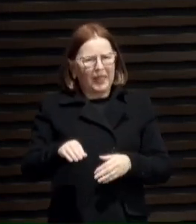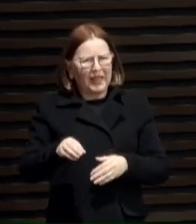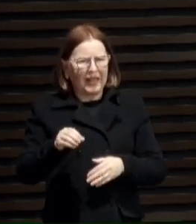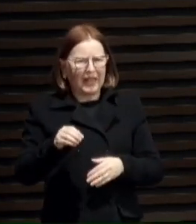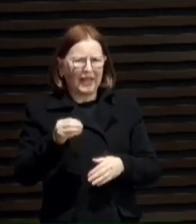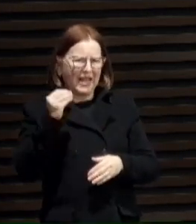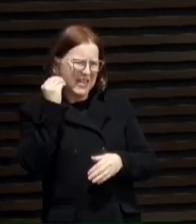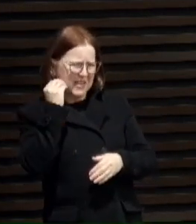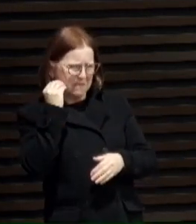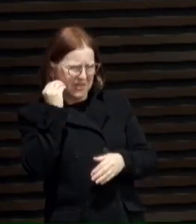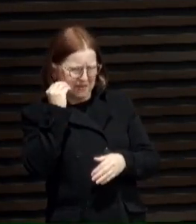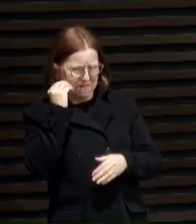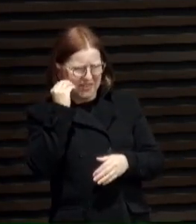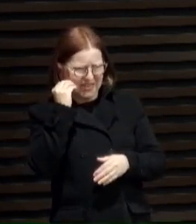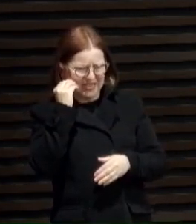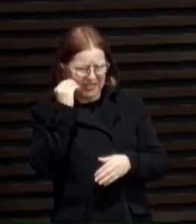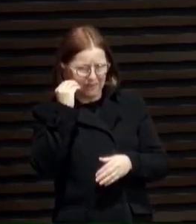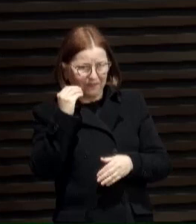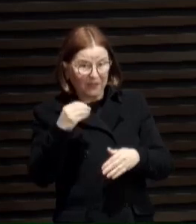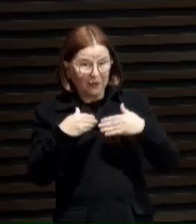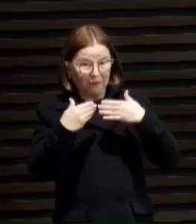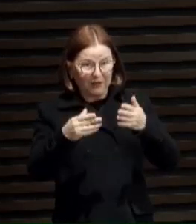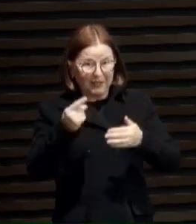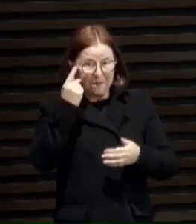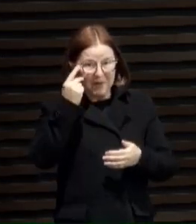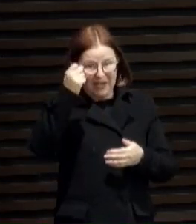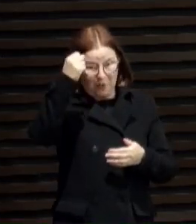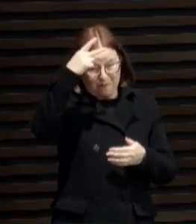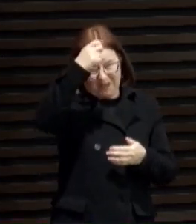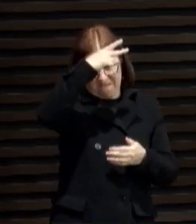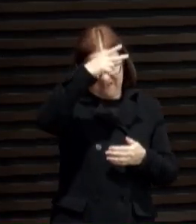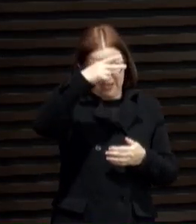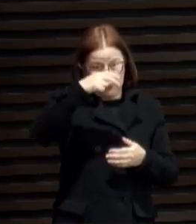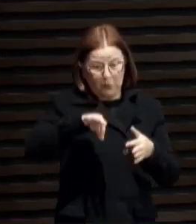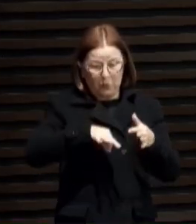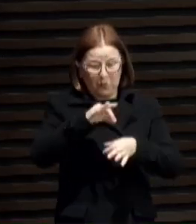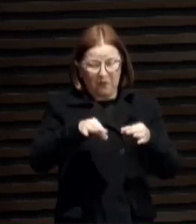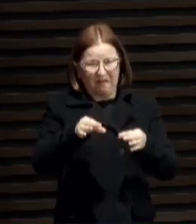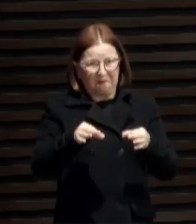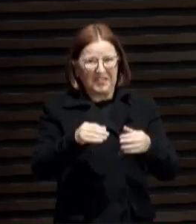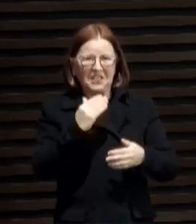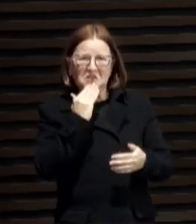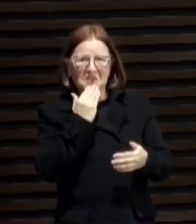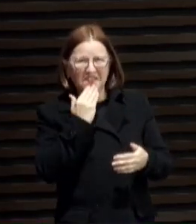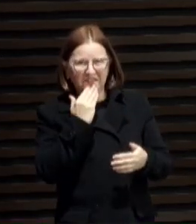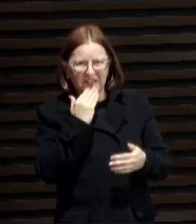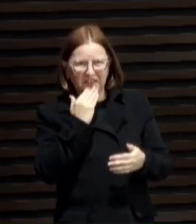gabinete do prefeito e oferecer a ele um relógio de presente quebrado, para ver o que o prefeito vai achar do